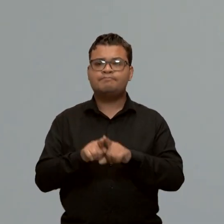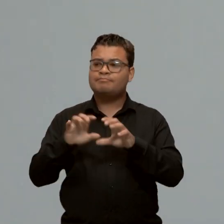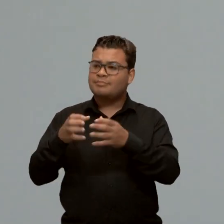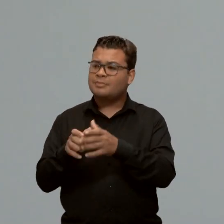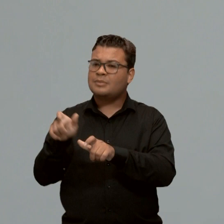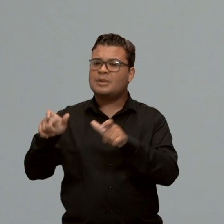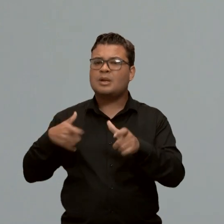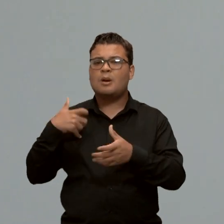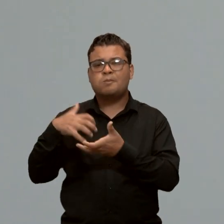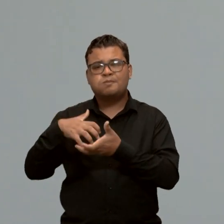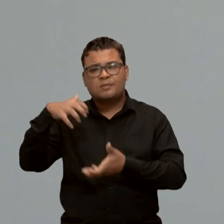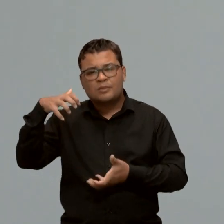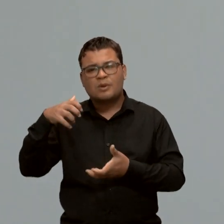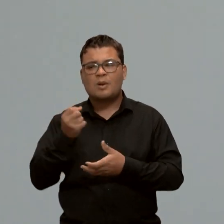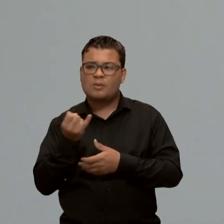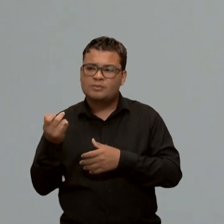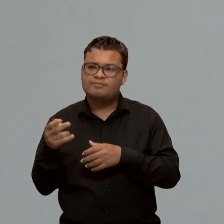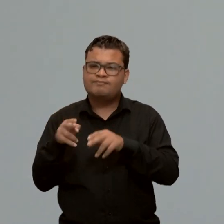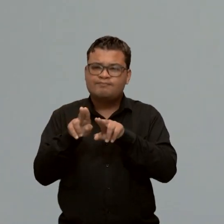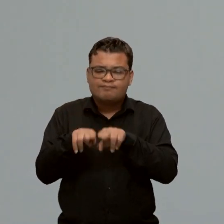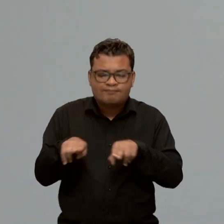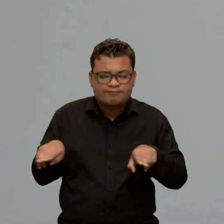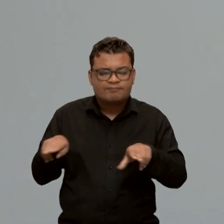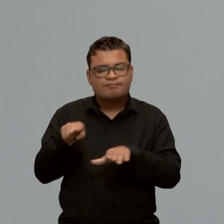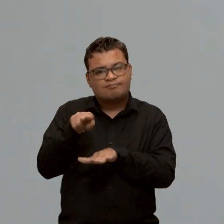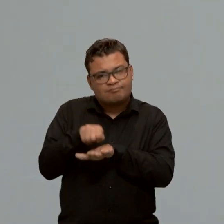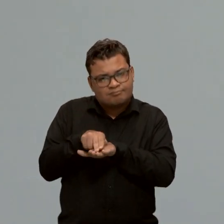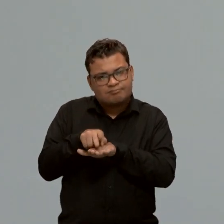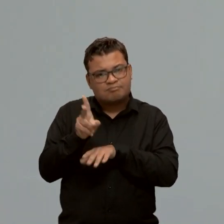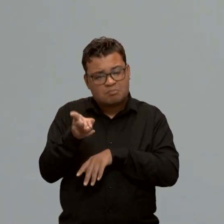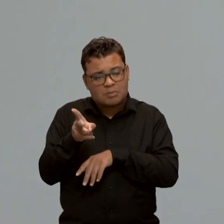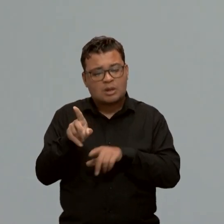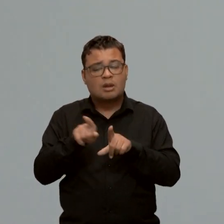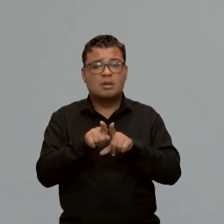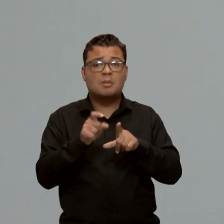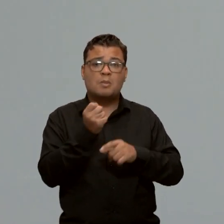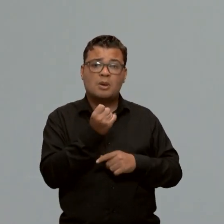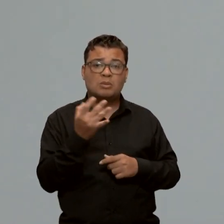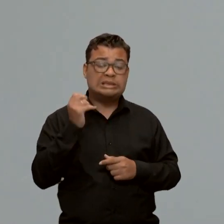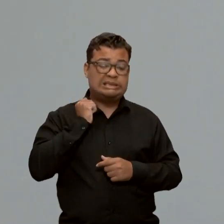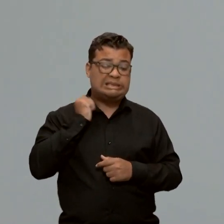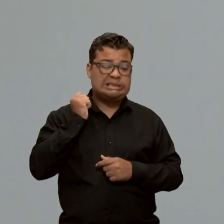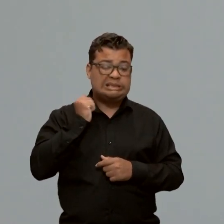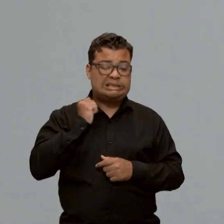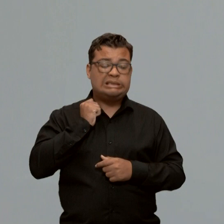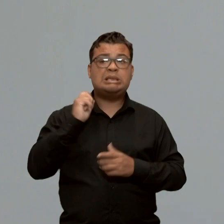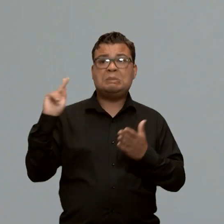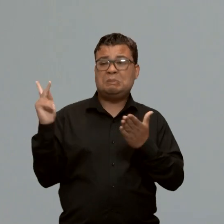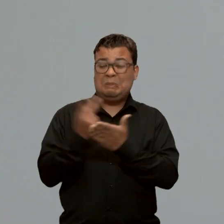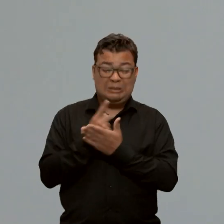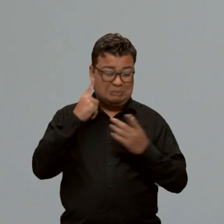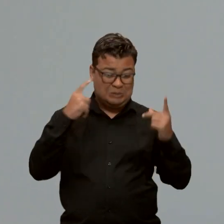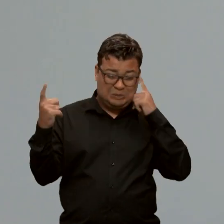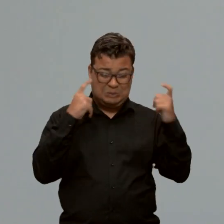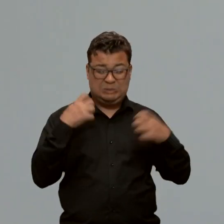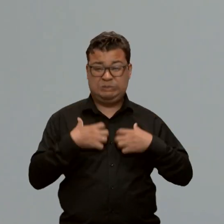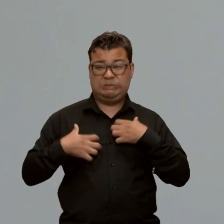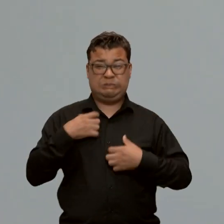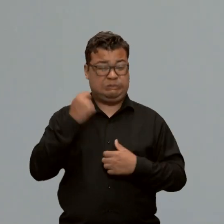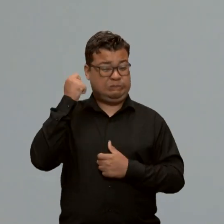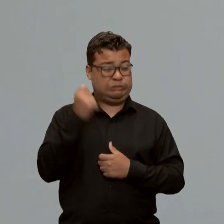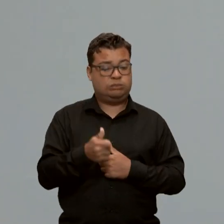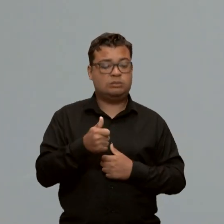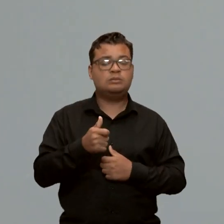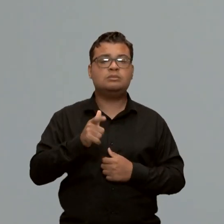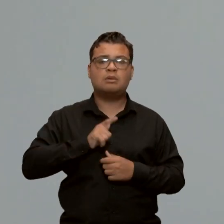né, acamados, pessoas também que o estresse pode levar a essa hipersensibilidade. Então, são